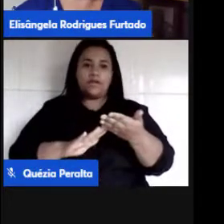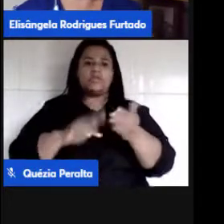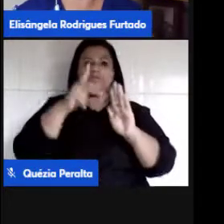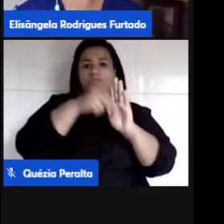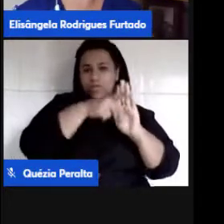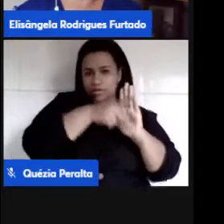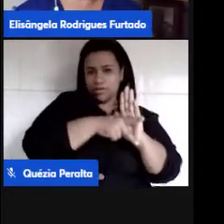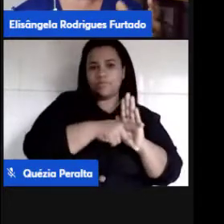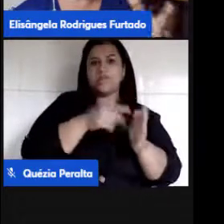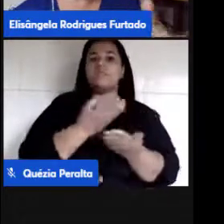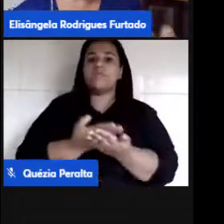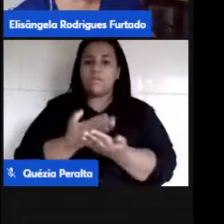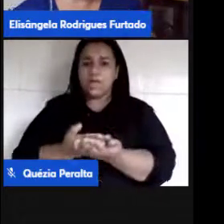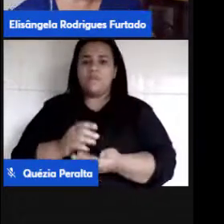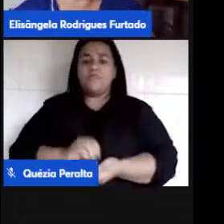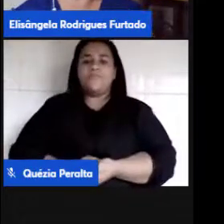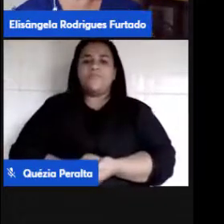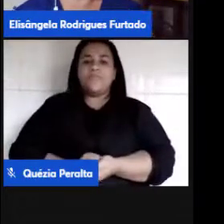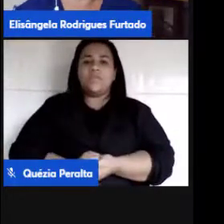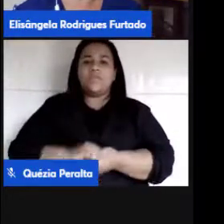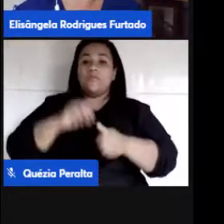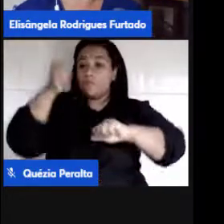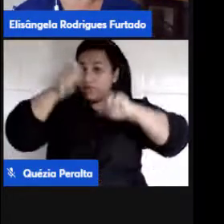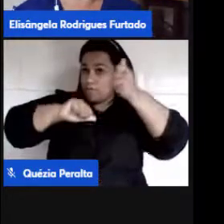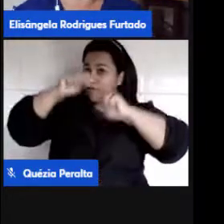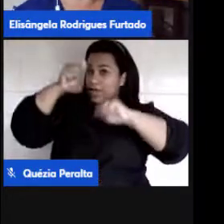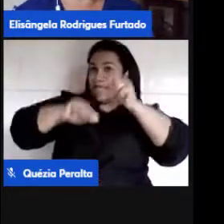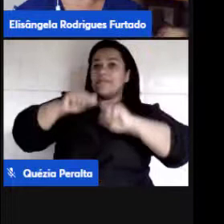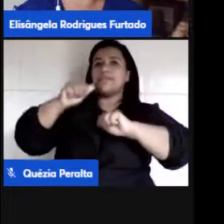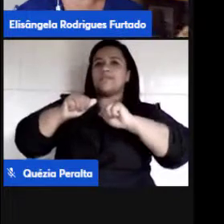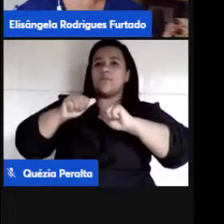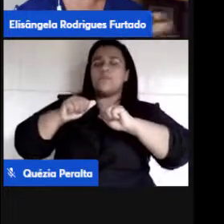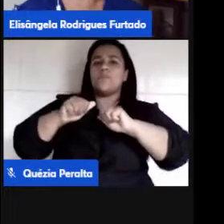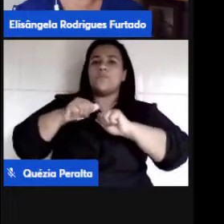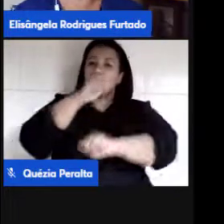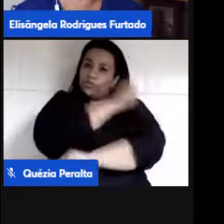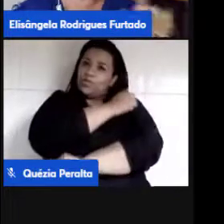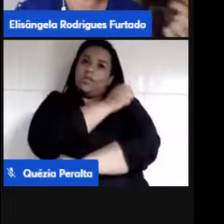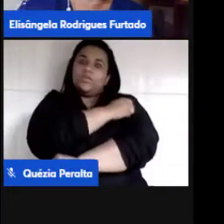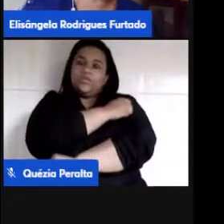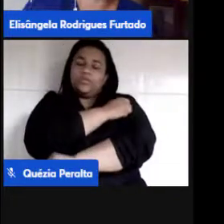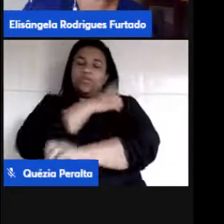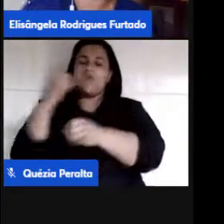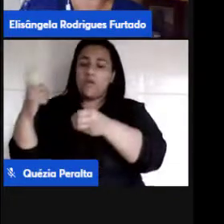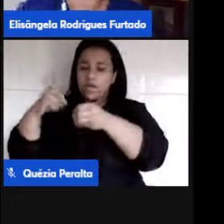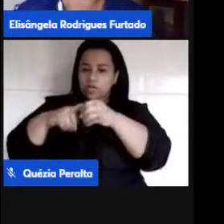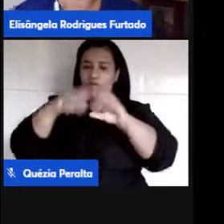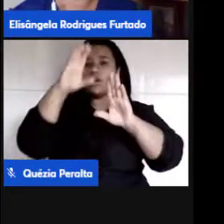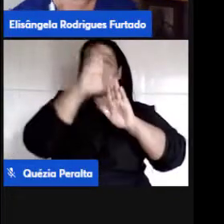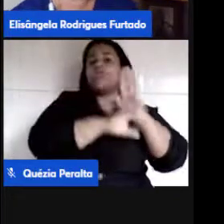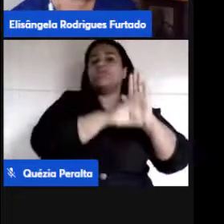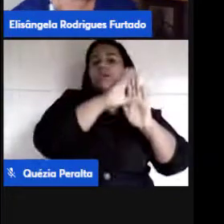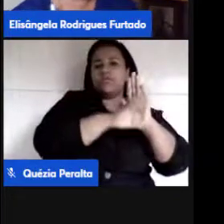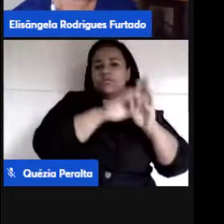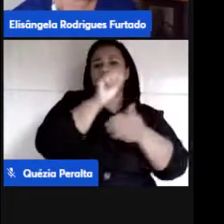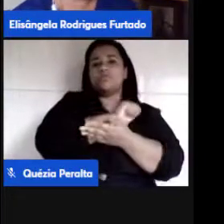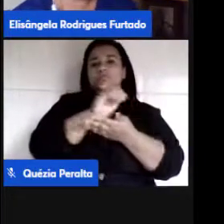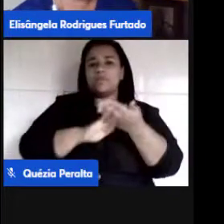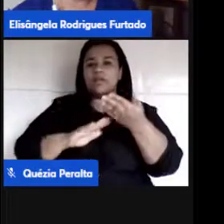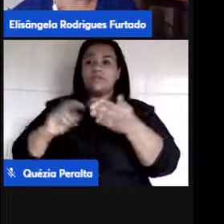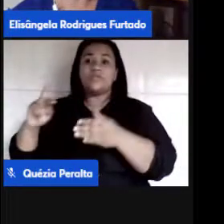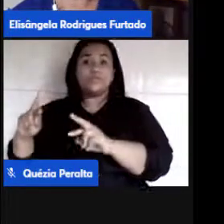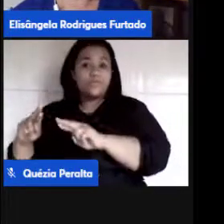prévia, eu falei com os meus alunos, eu retomei uma atividade de forma diferente do que ela foi feita em